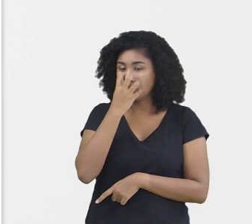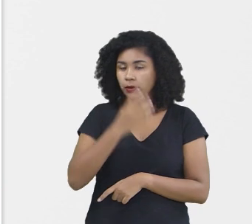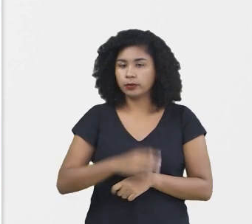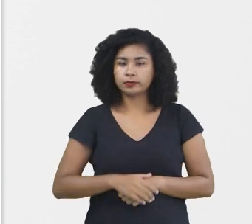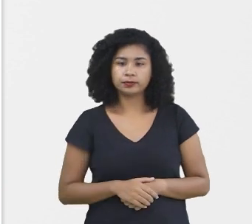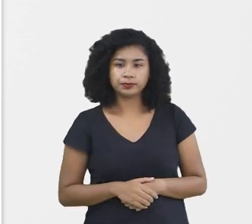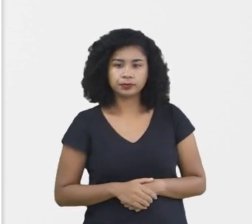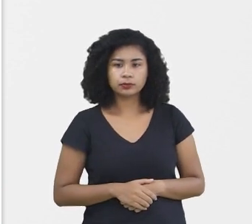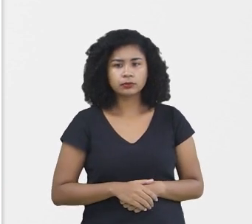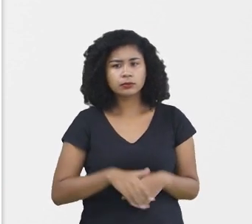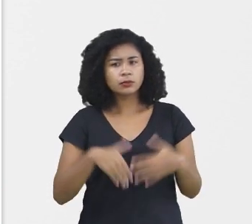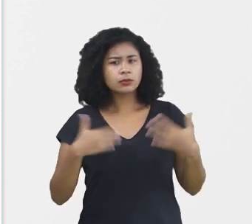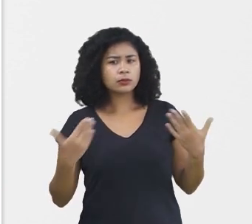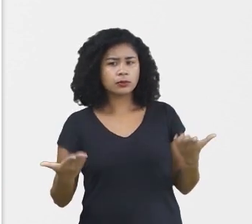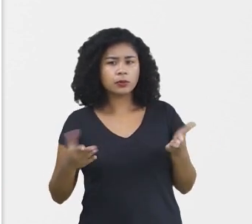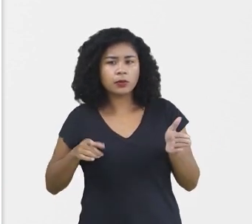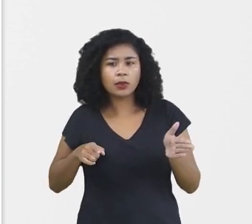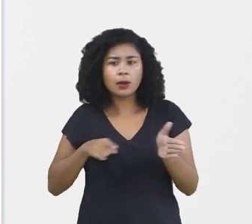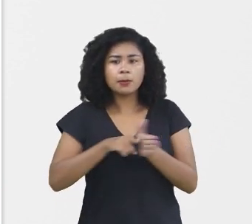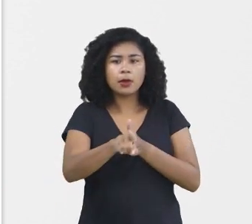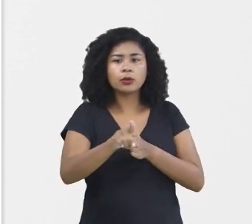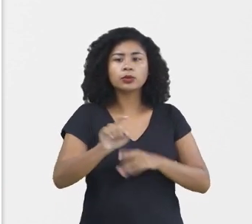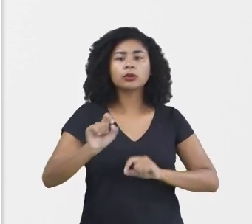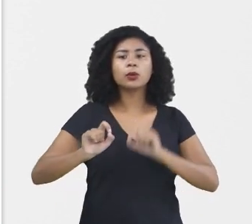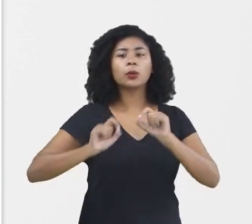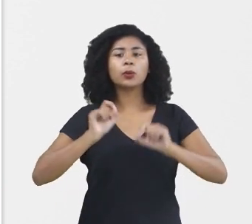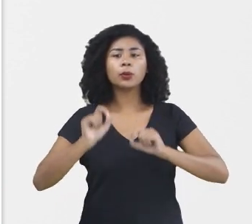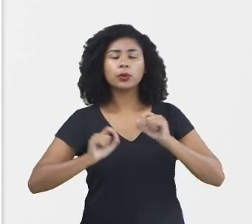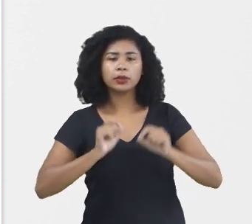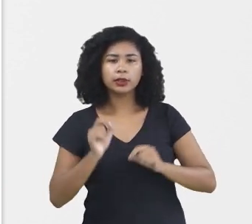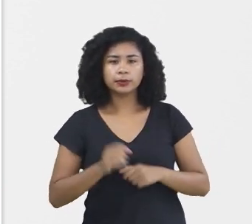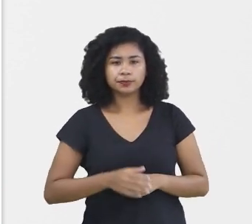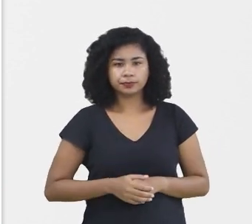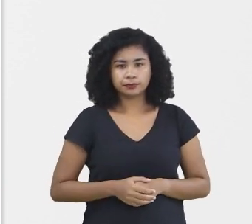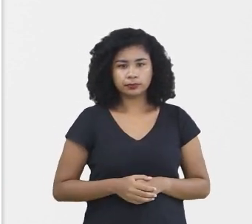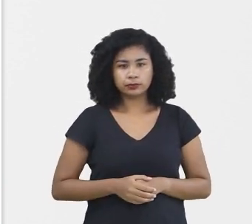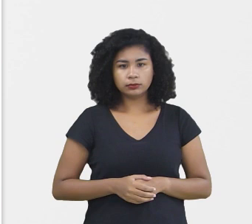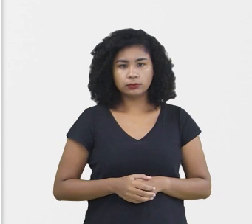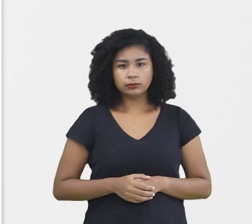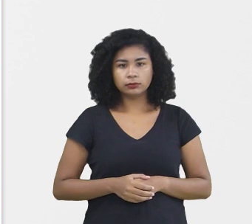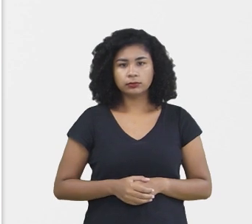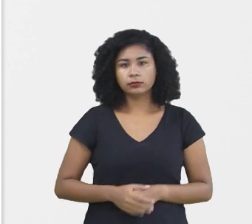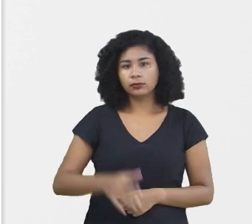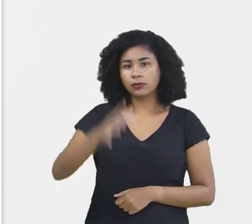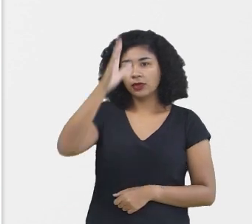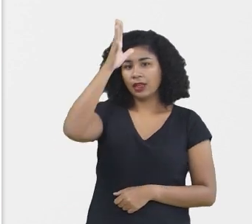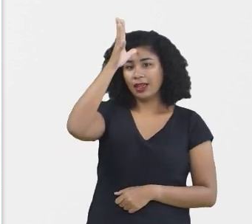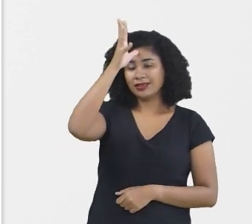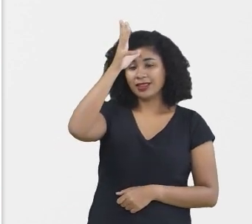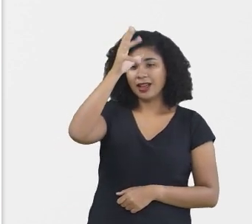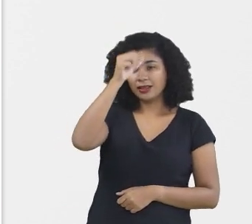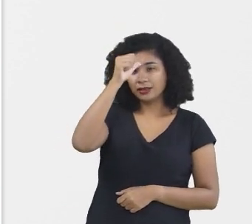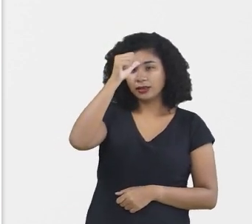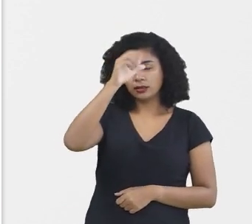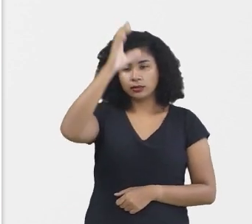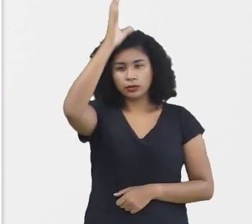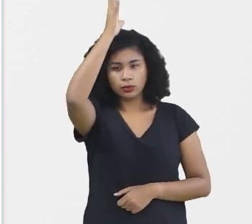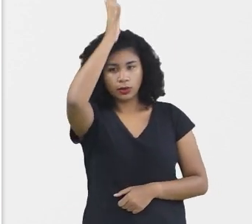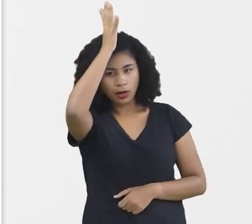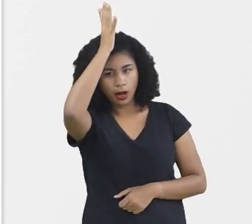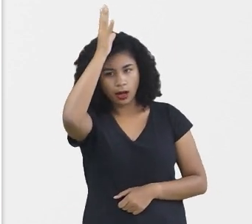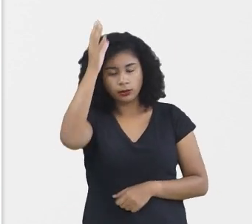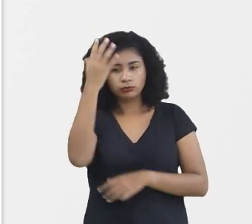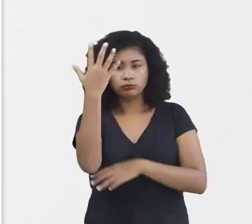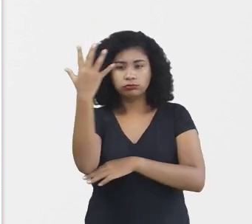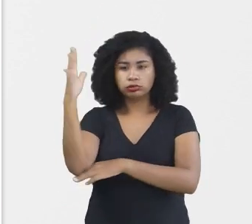na questão? Foi justamente o quê? Porque que o galo e as galinhas, né, subiram na árvore.